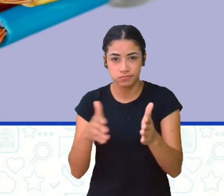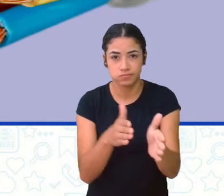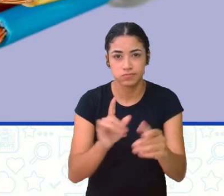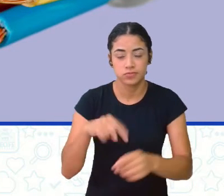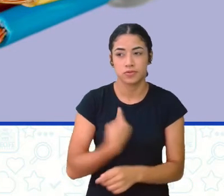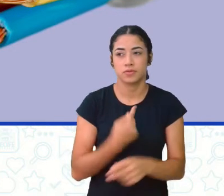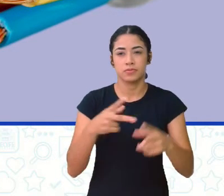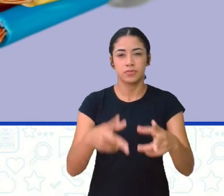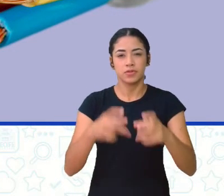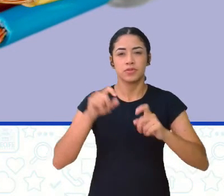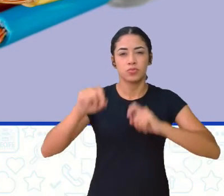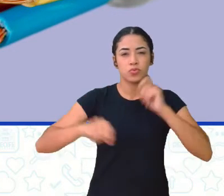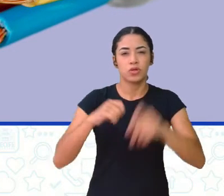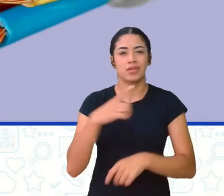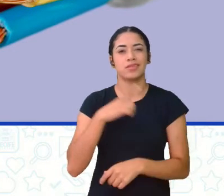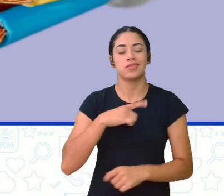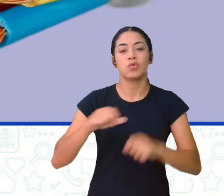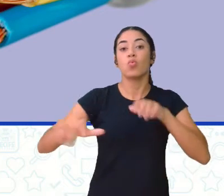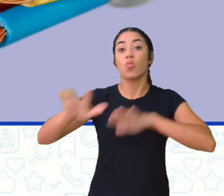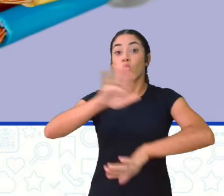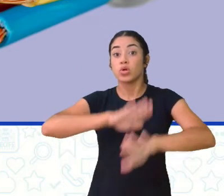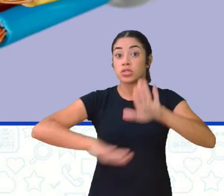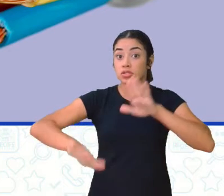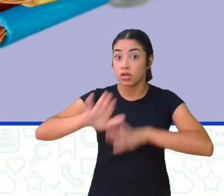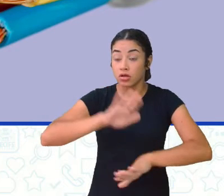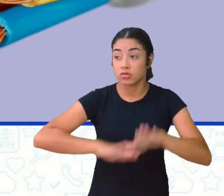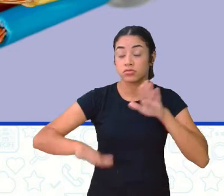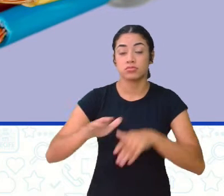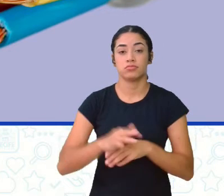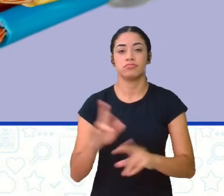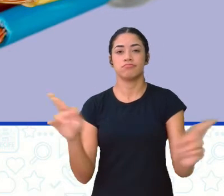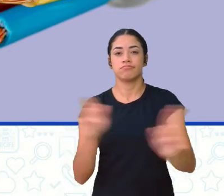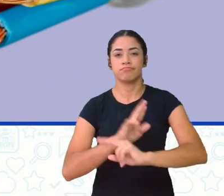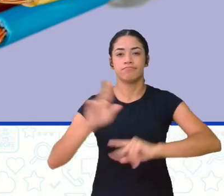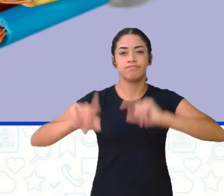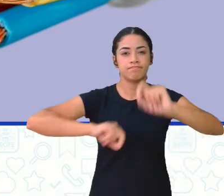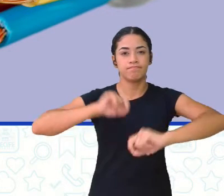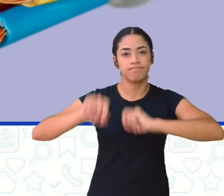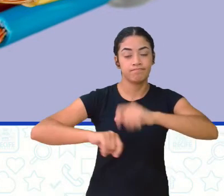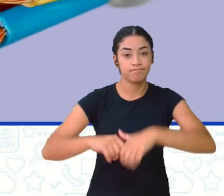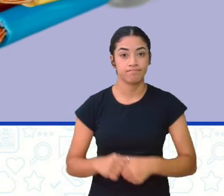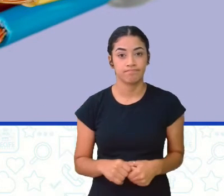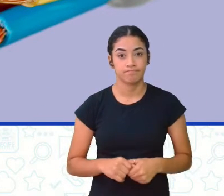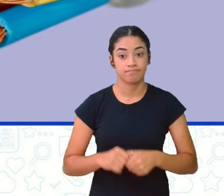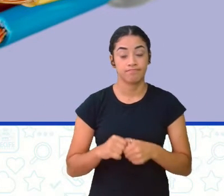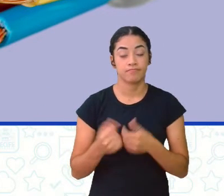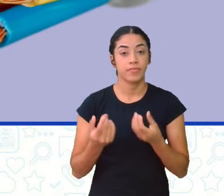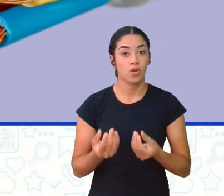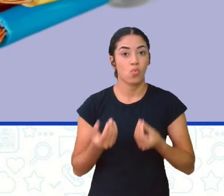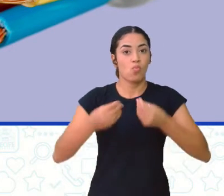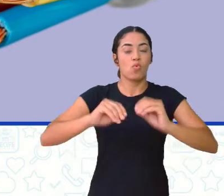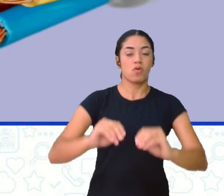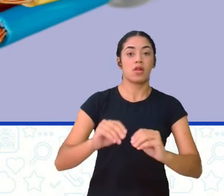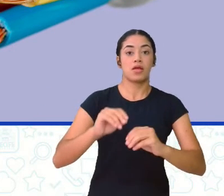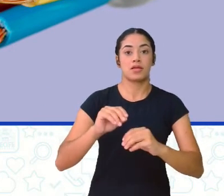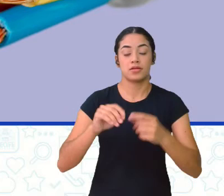aqui que existe um cuidado, né, em relação à aplicação tanto dos isolantes como dos